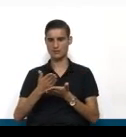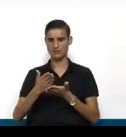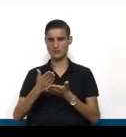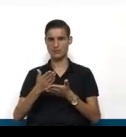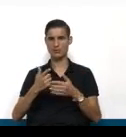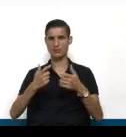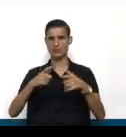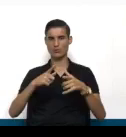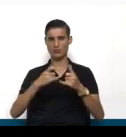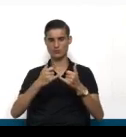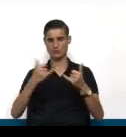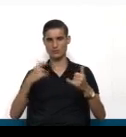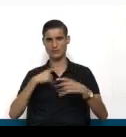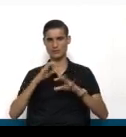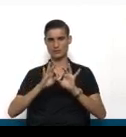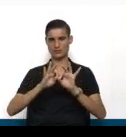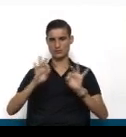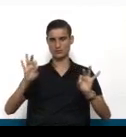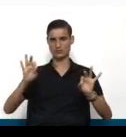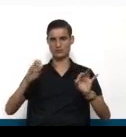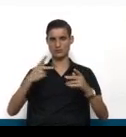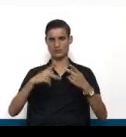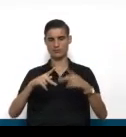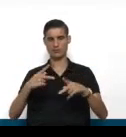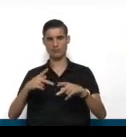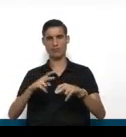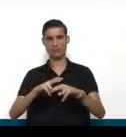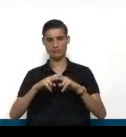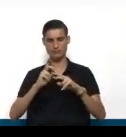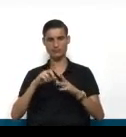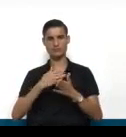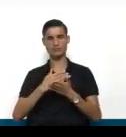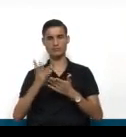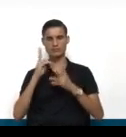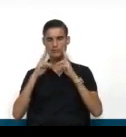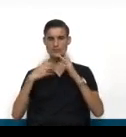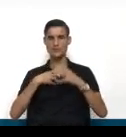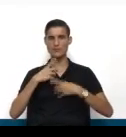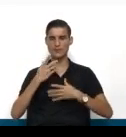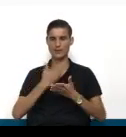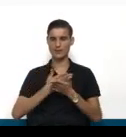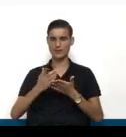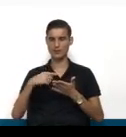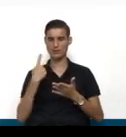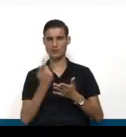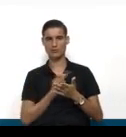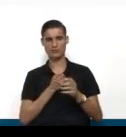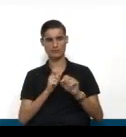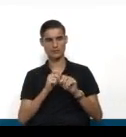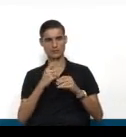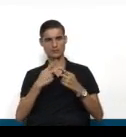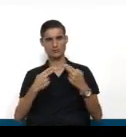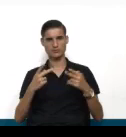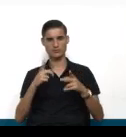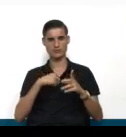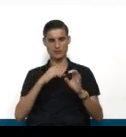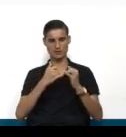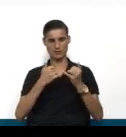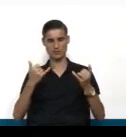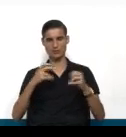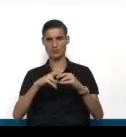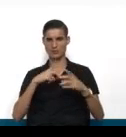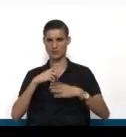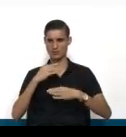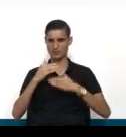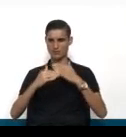que a corda está esticada no formato da função. Então, essa é a condição inicial da nossa função desta corda. Então, ele segue